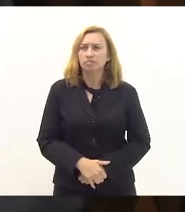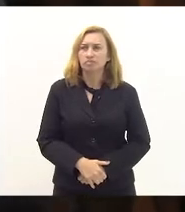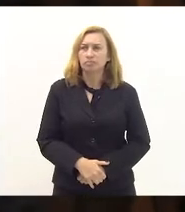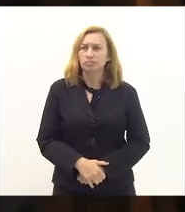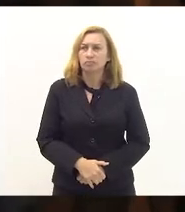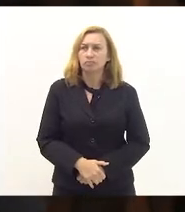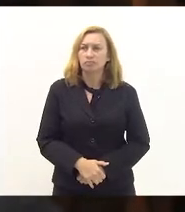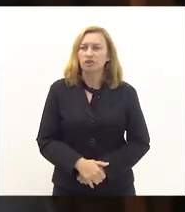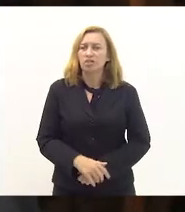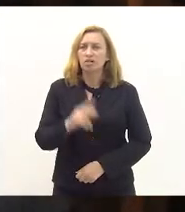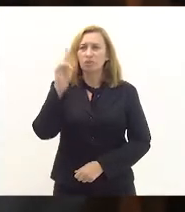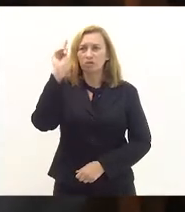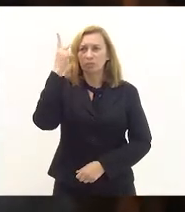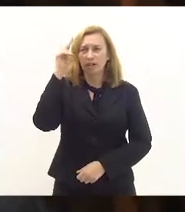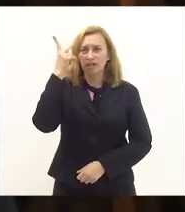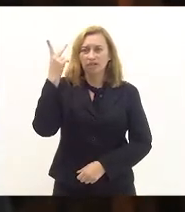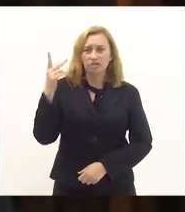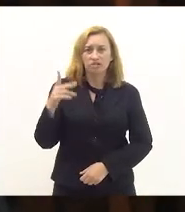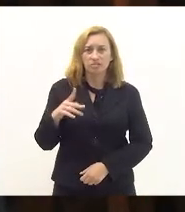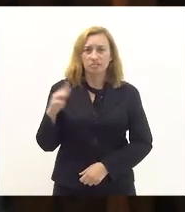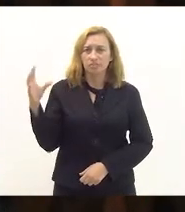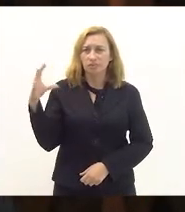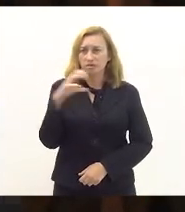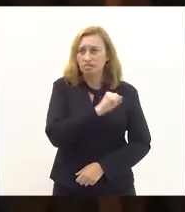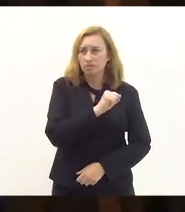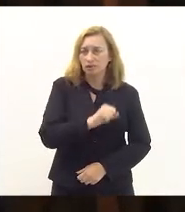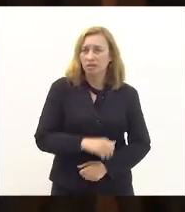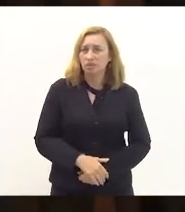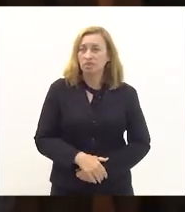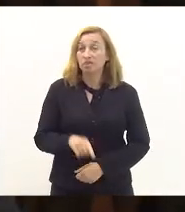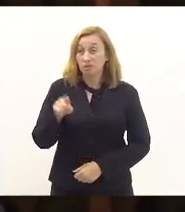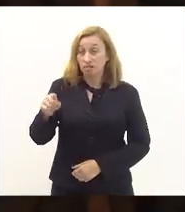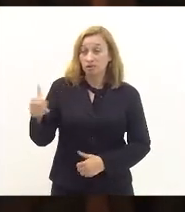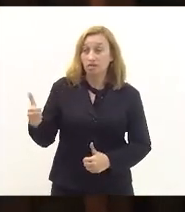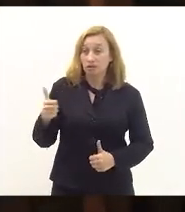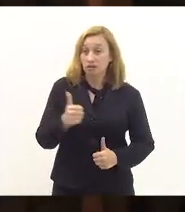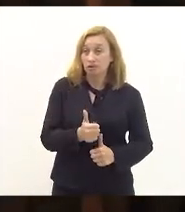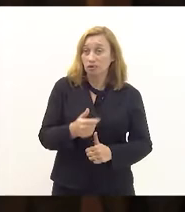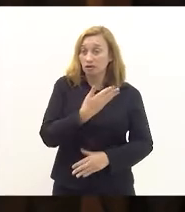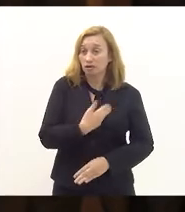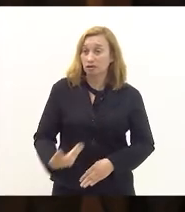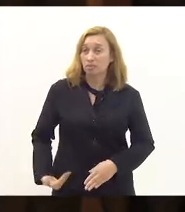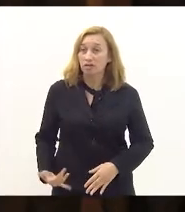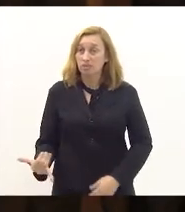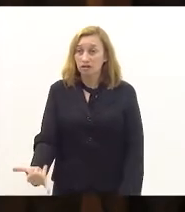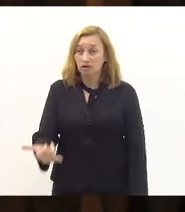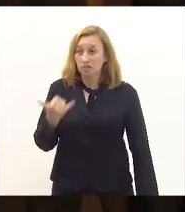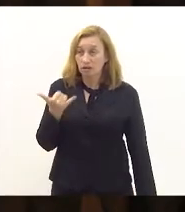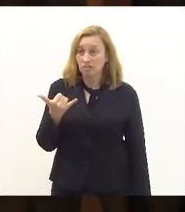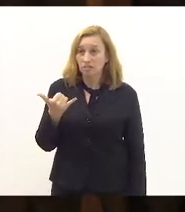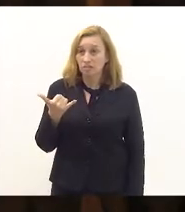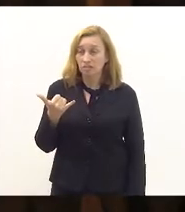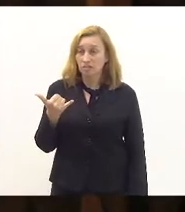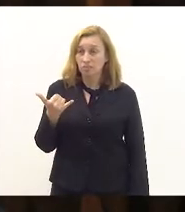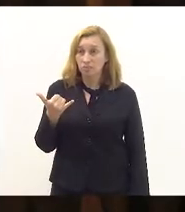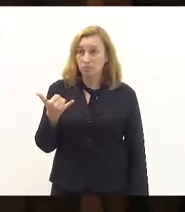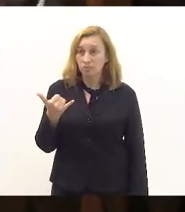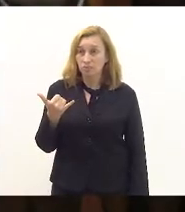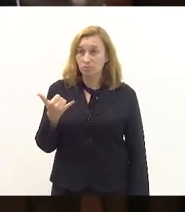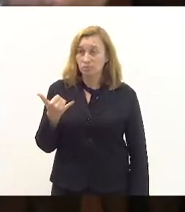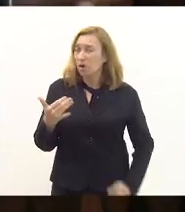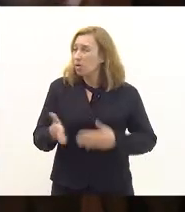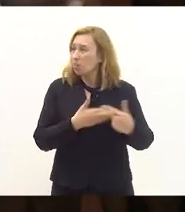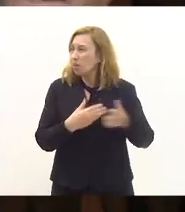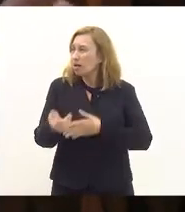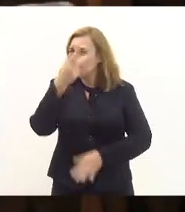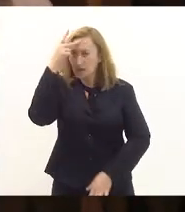Vou contar uma história para vocês, rápida. Ele, quando assumiu o governo, colocou um telefone no palácio à disposição de qualquer